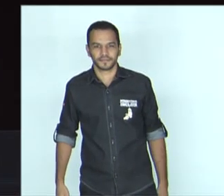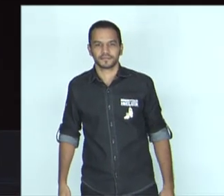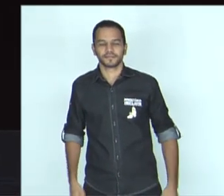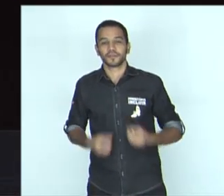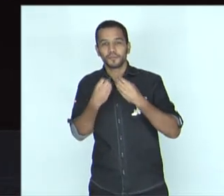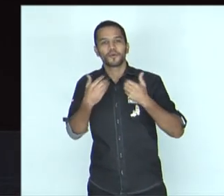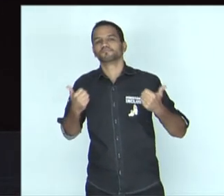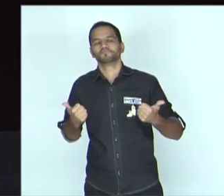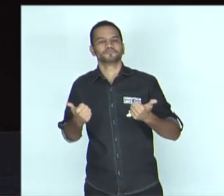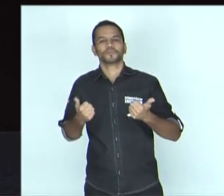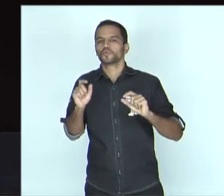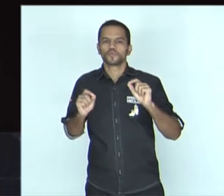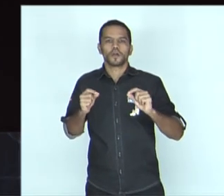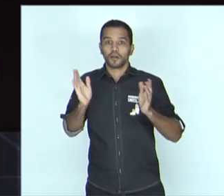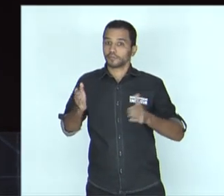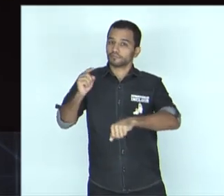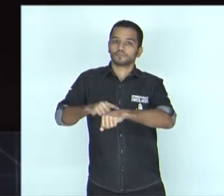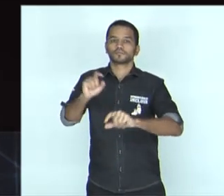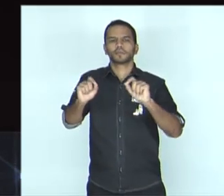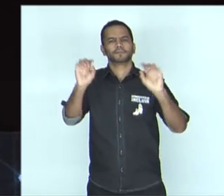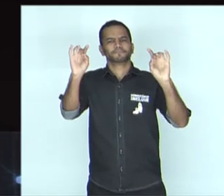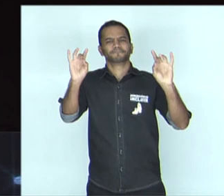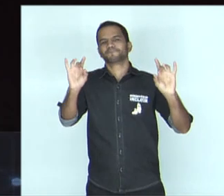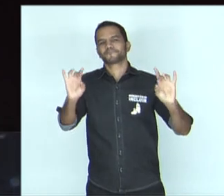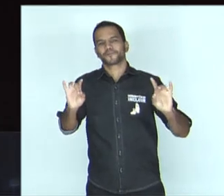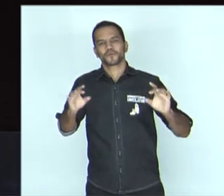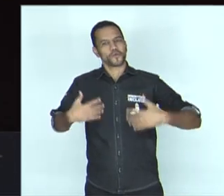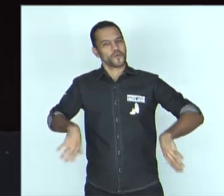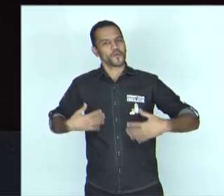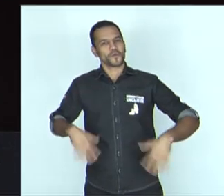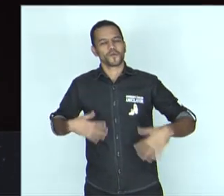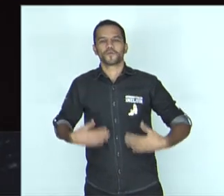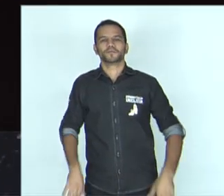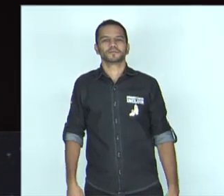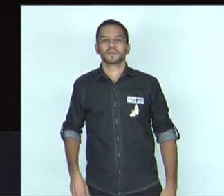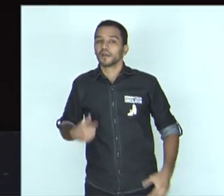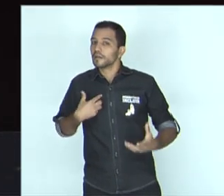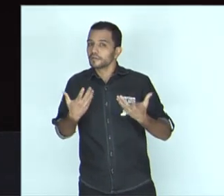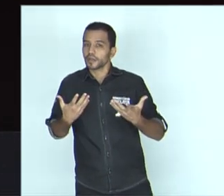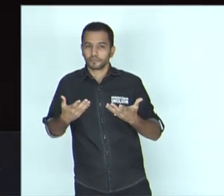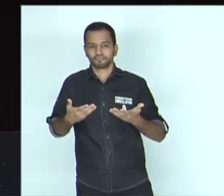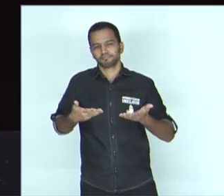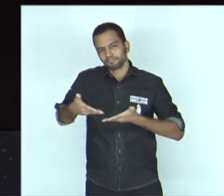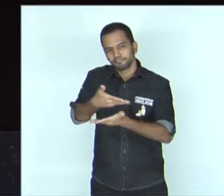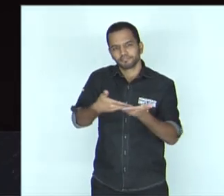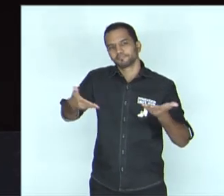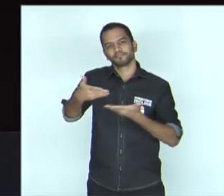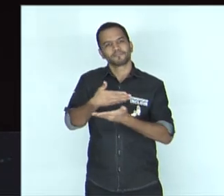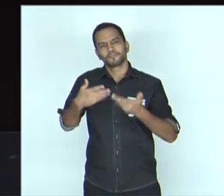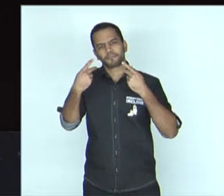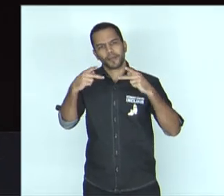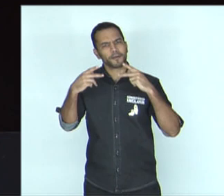Bem, queridos, nesse momento tão especial, eu quero compartilhar uma palavra que